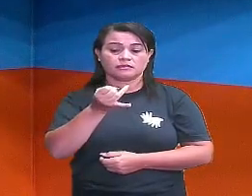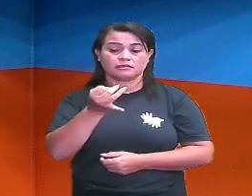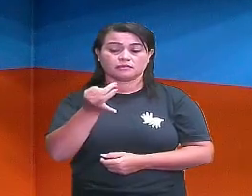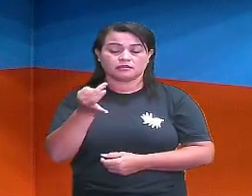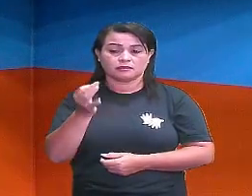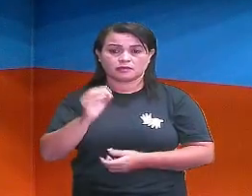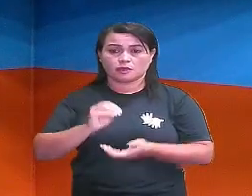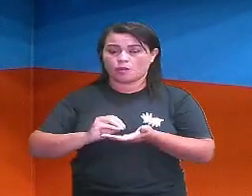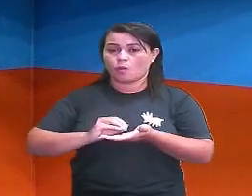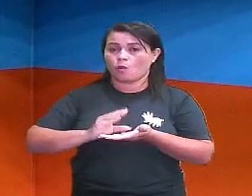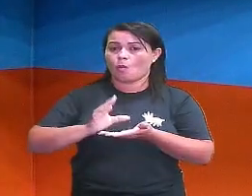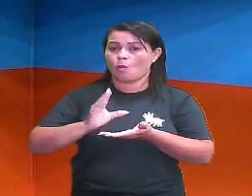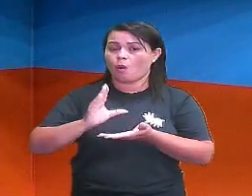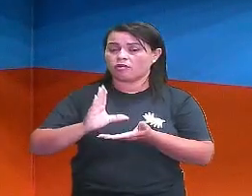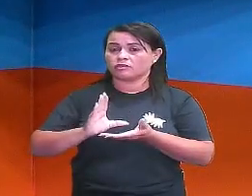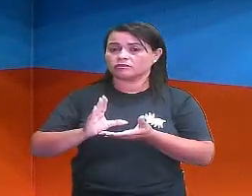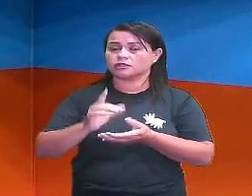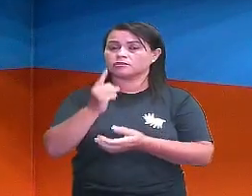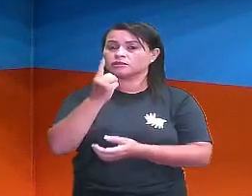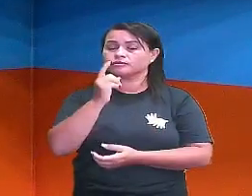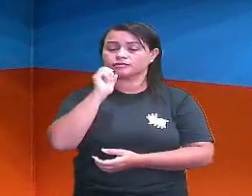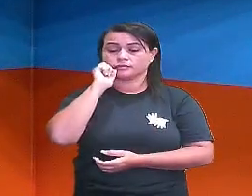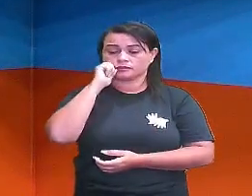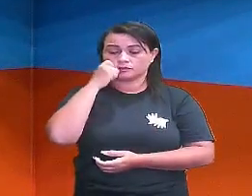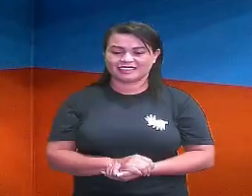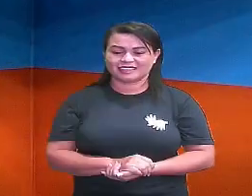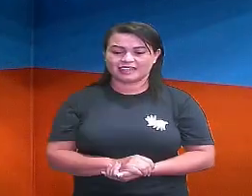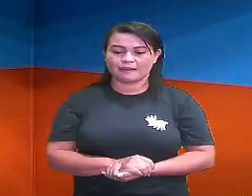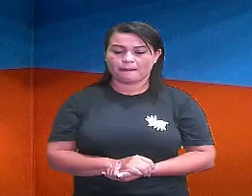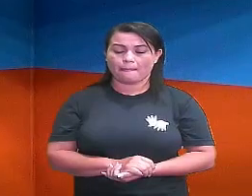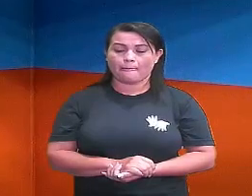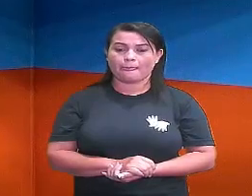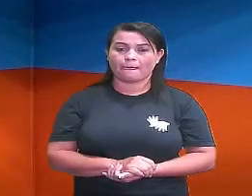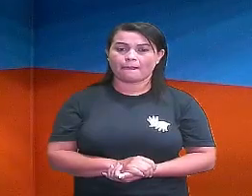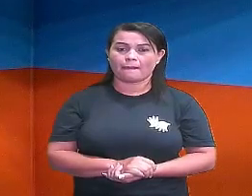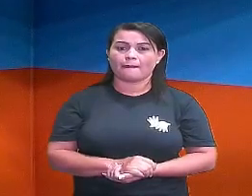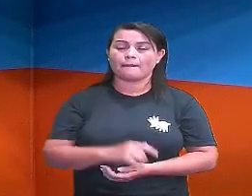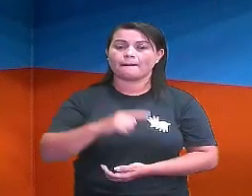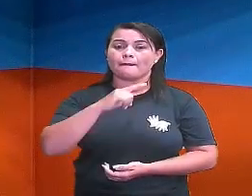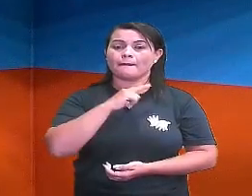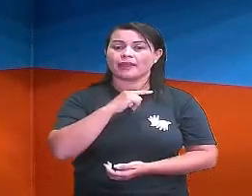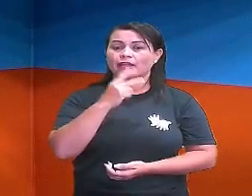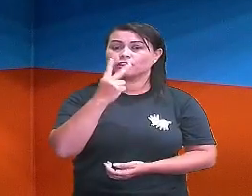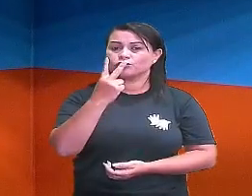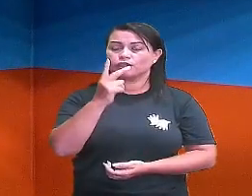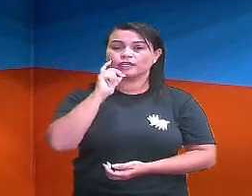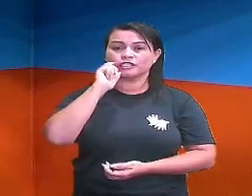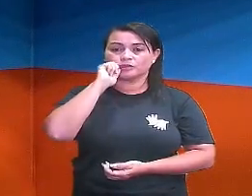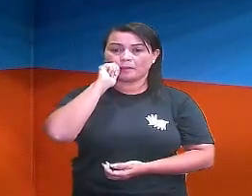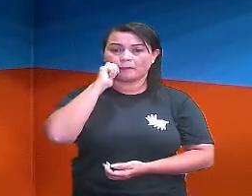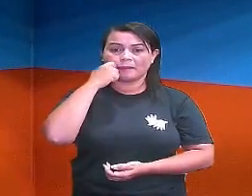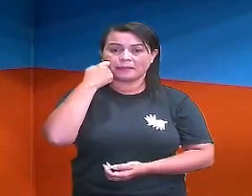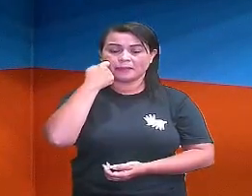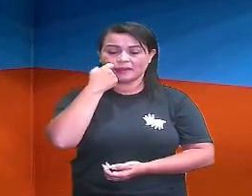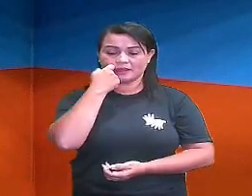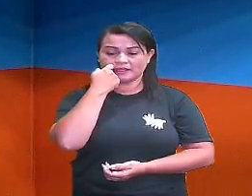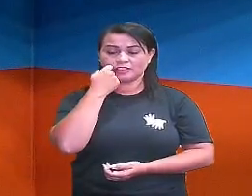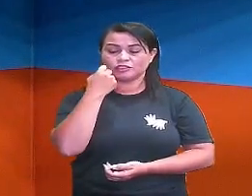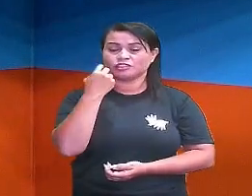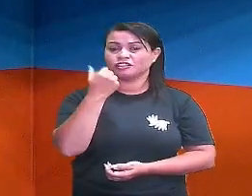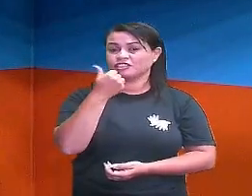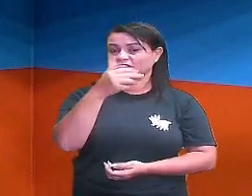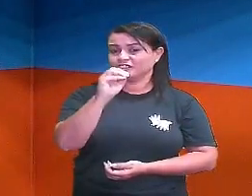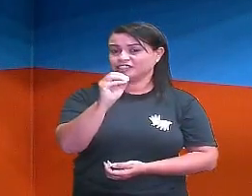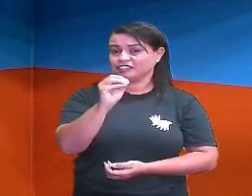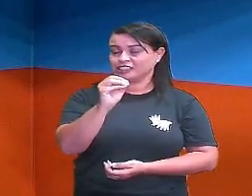de fermento biológico para um pãozinho. Para 2 pãezinhos, ele usa 10